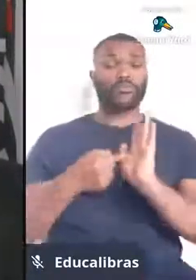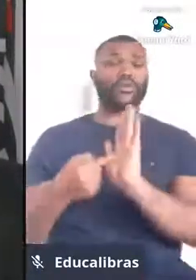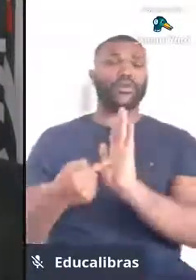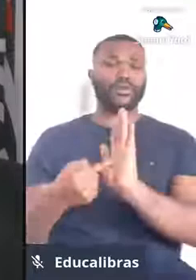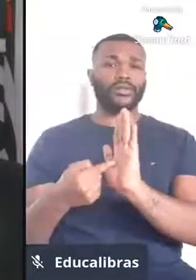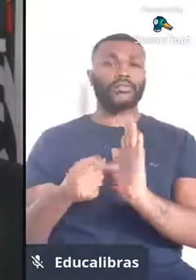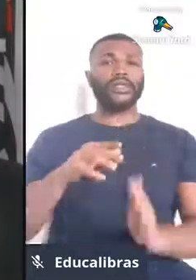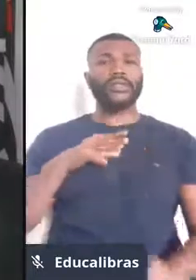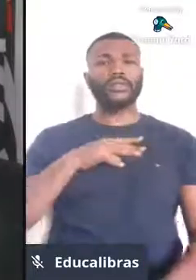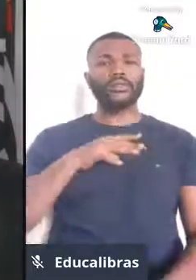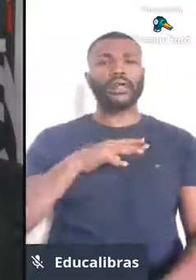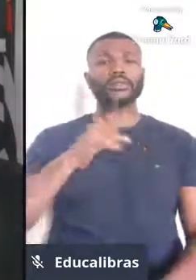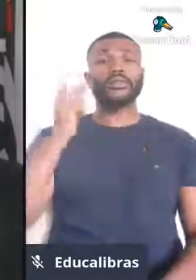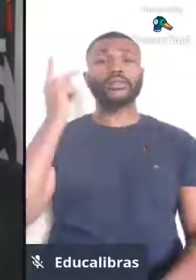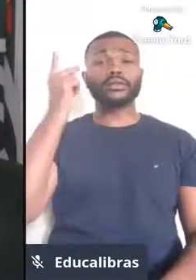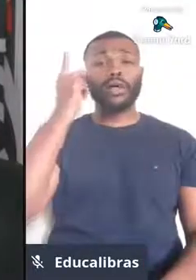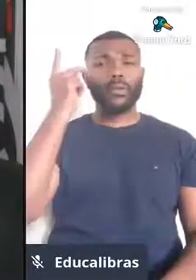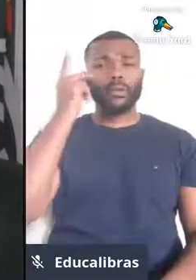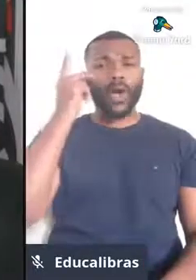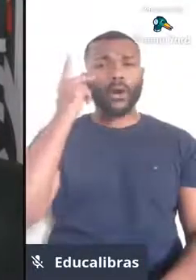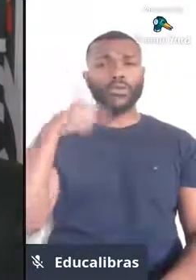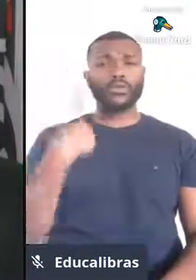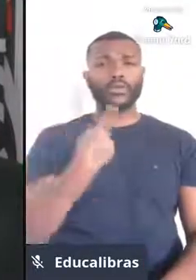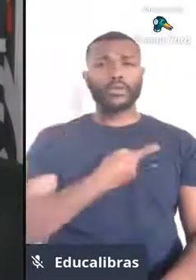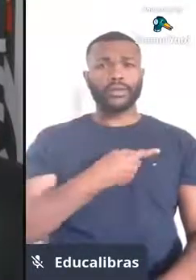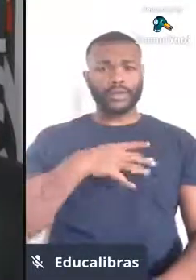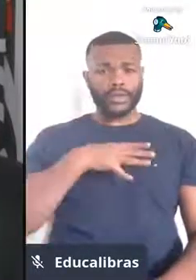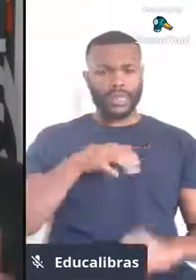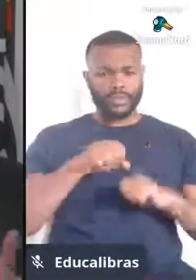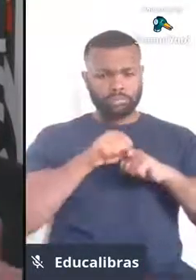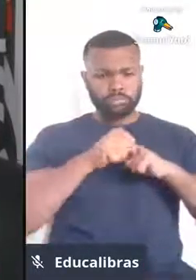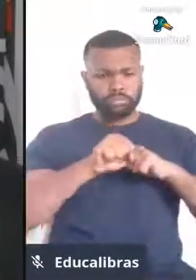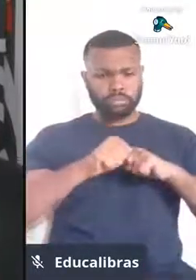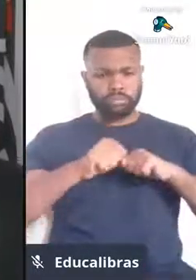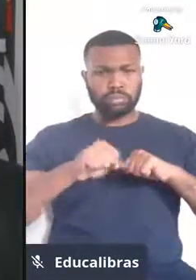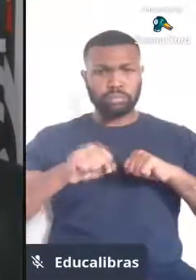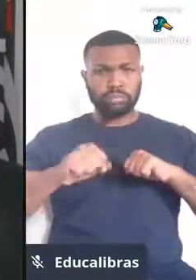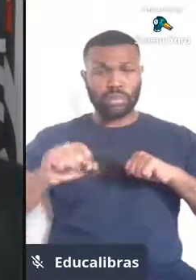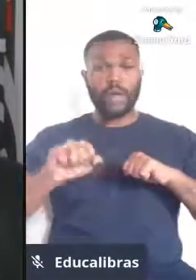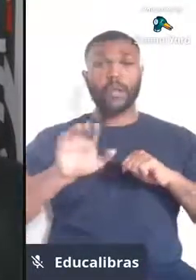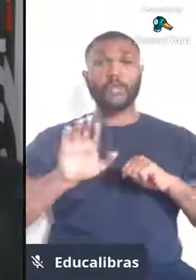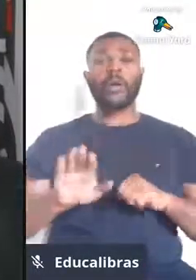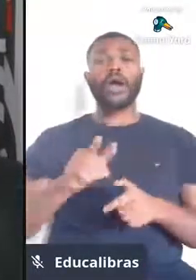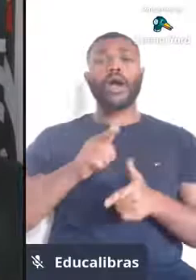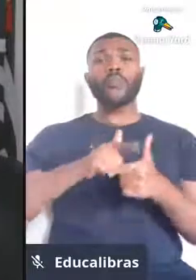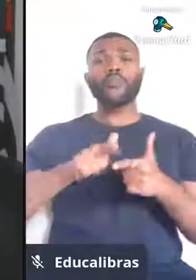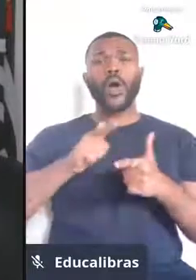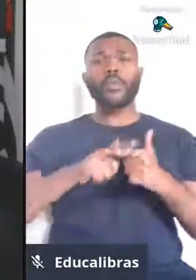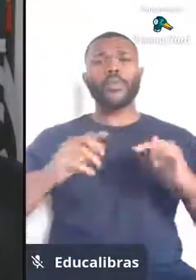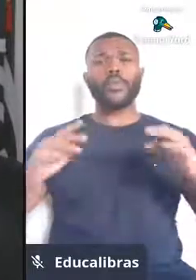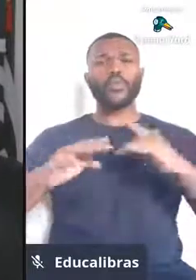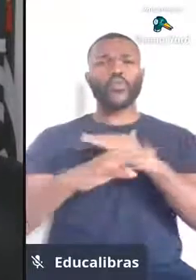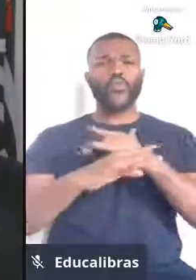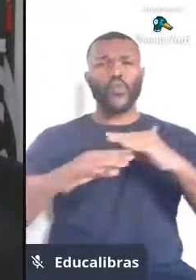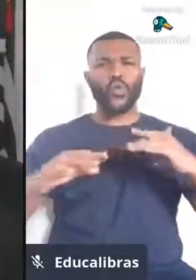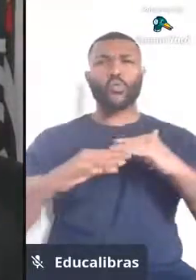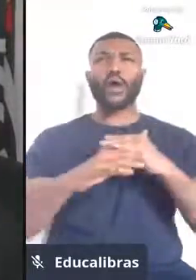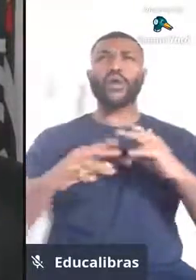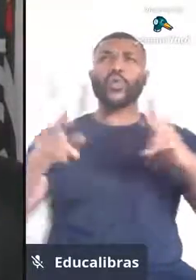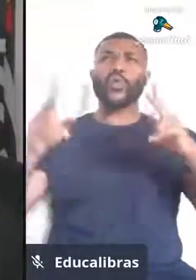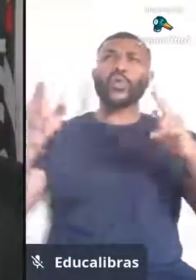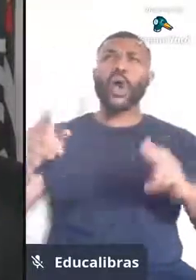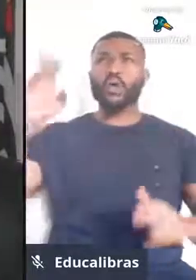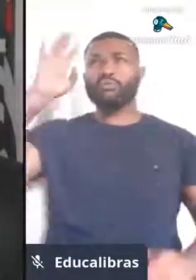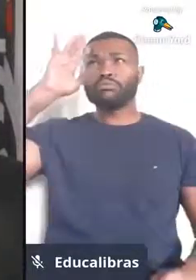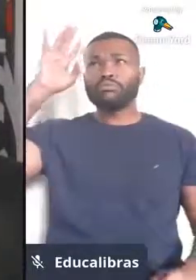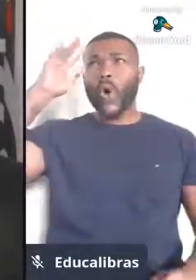digo, a gente é uma cidade tão grande que quase todo problema urbano que se imagina em qualquer cidade a gente tem, né,